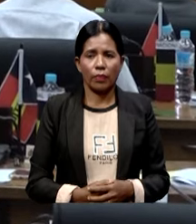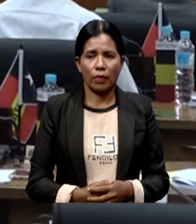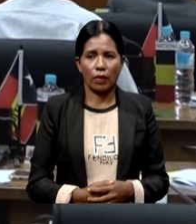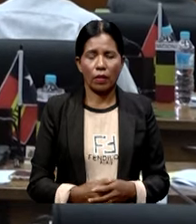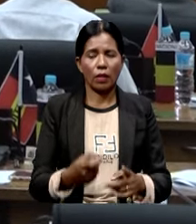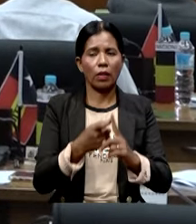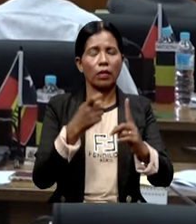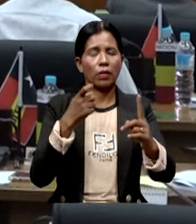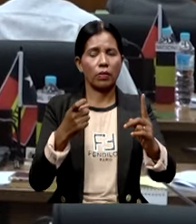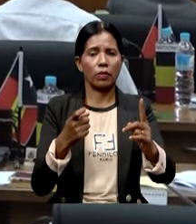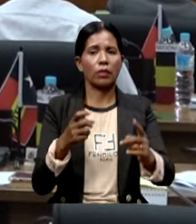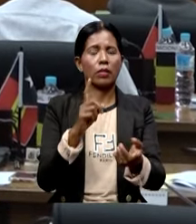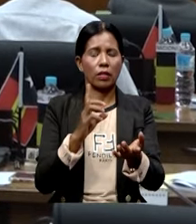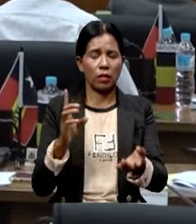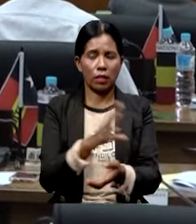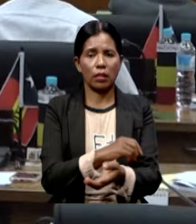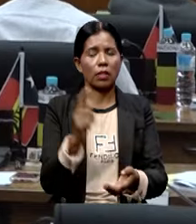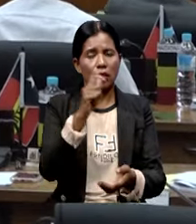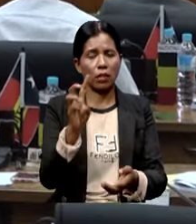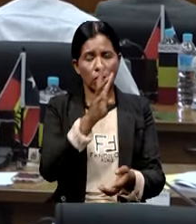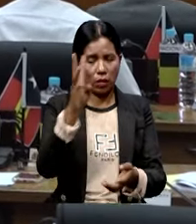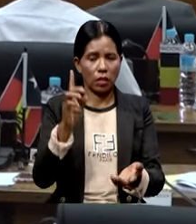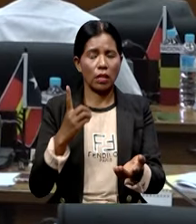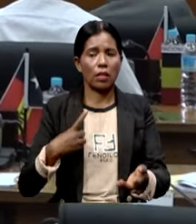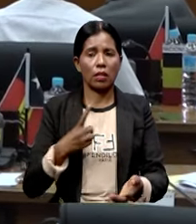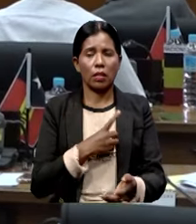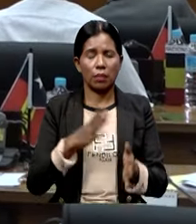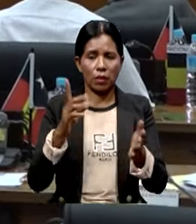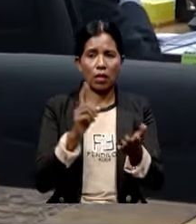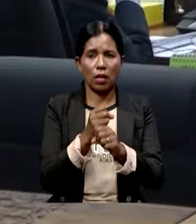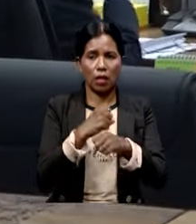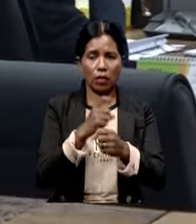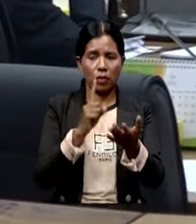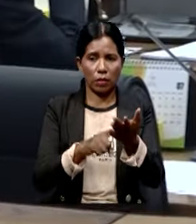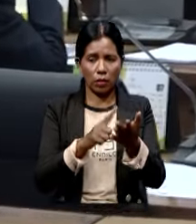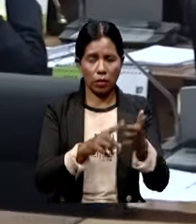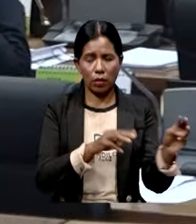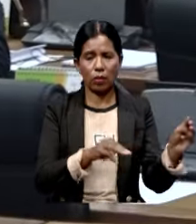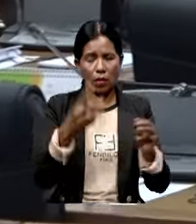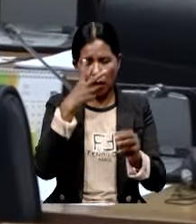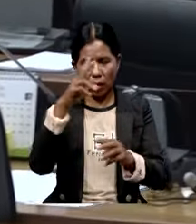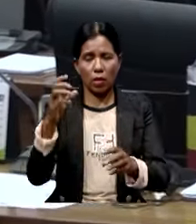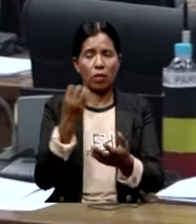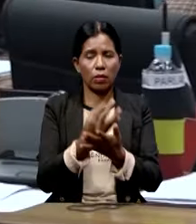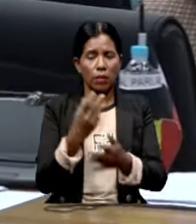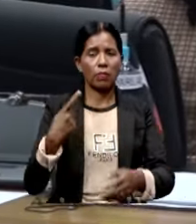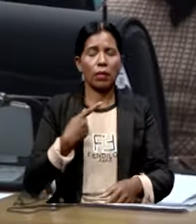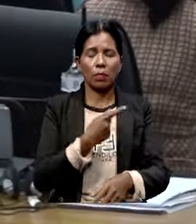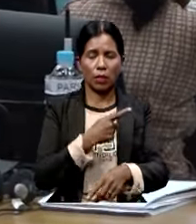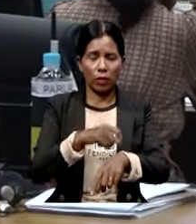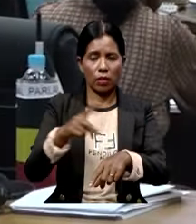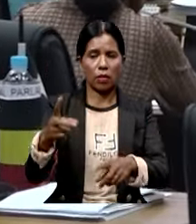Lhe plenária extraordinário desde terça no quarta, né? Deputado Cira halou discussão onde altera o orçamento do Parlamento Nacional, né? Nebe coloca